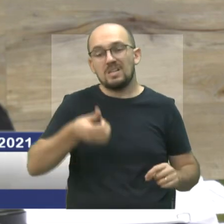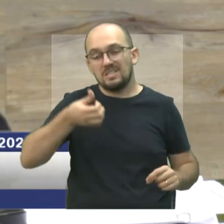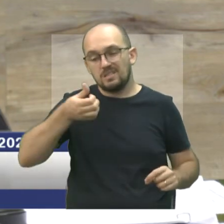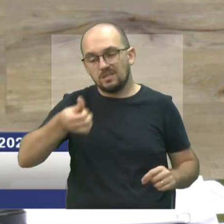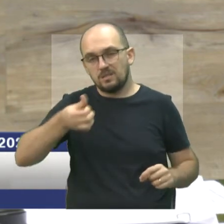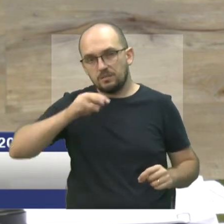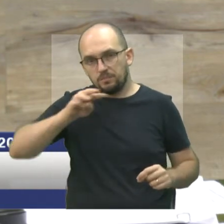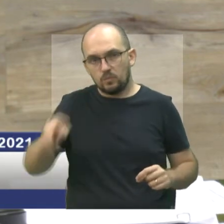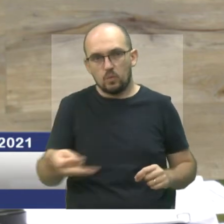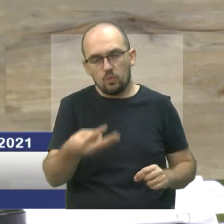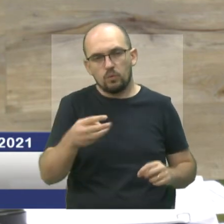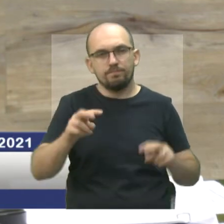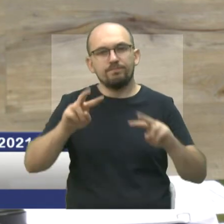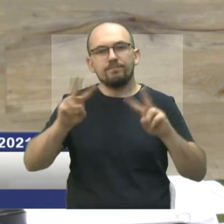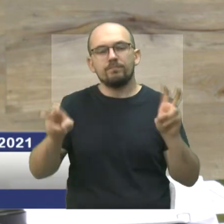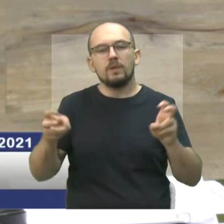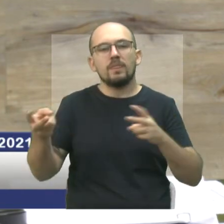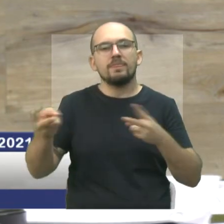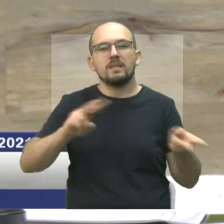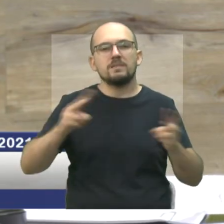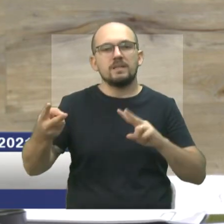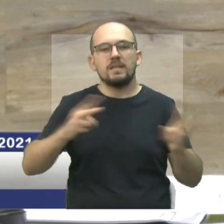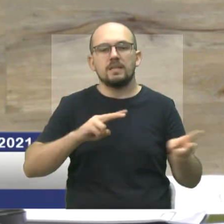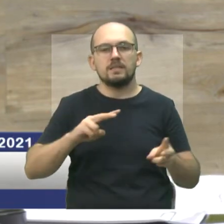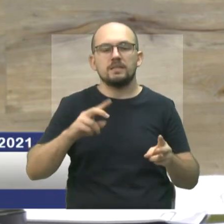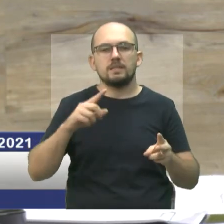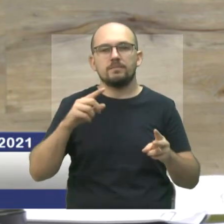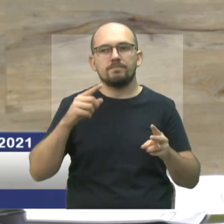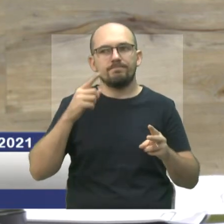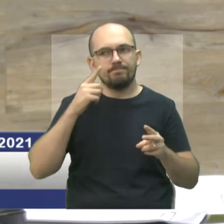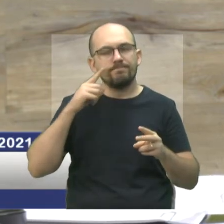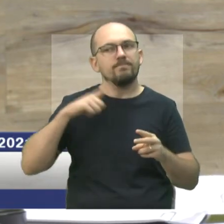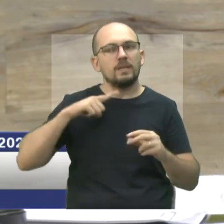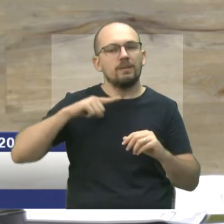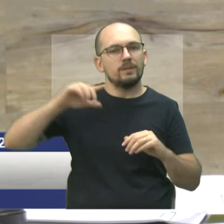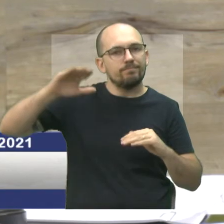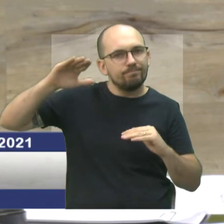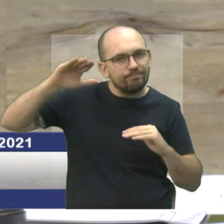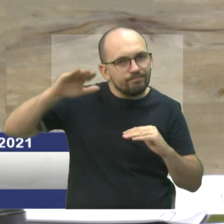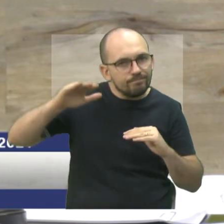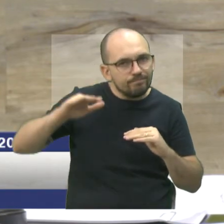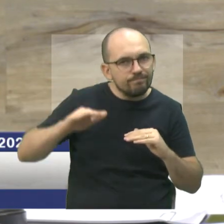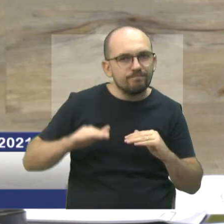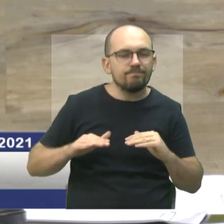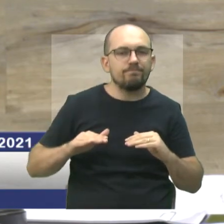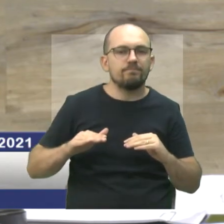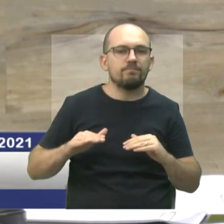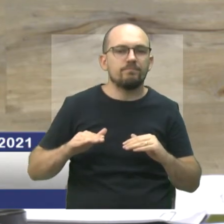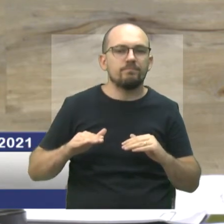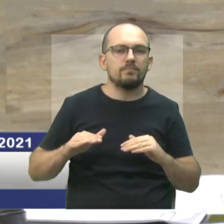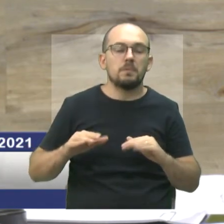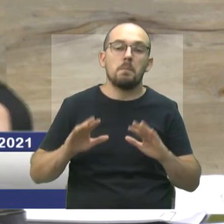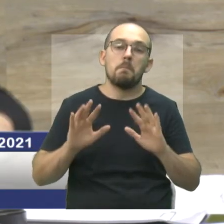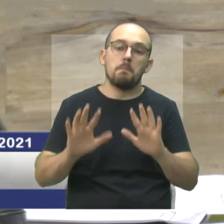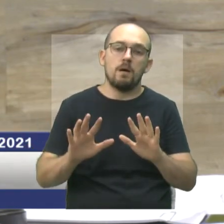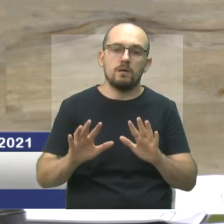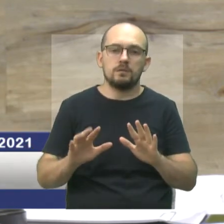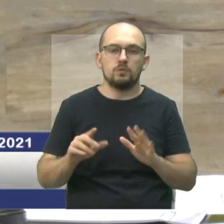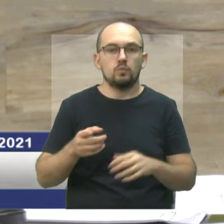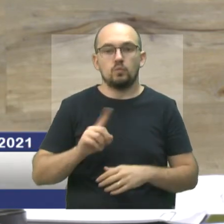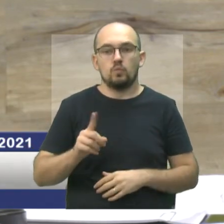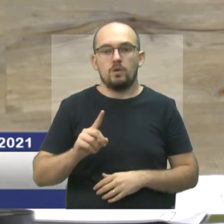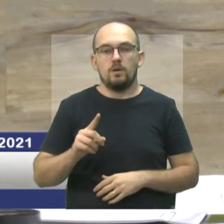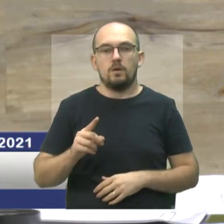de corrente, que por enquanto a gente está vendo uma queda aí. Mas, assim, nada, um